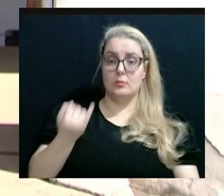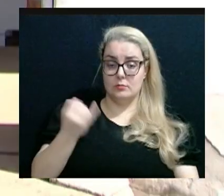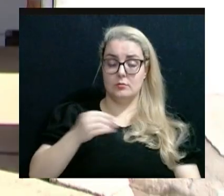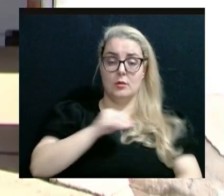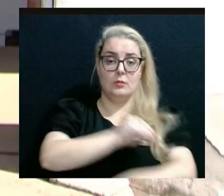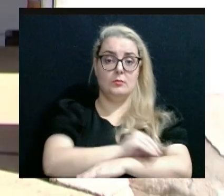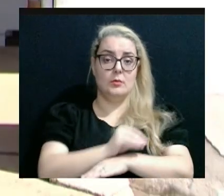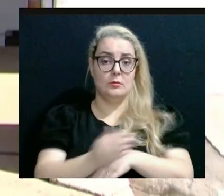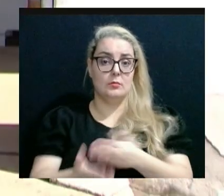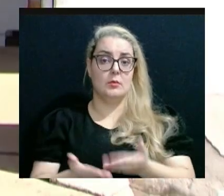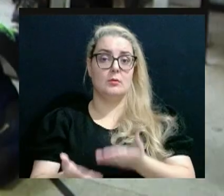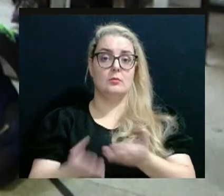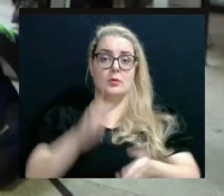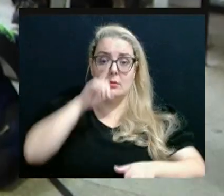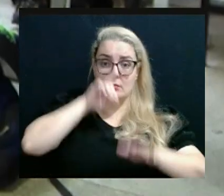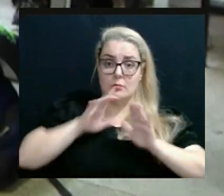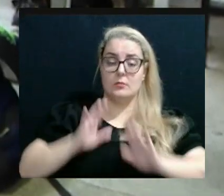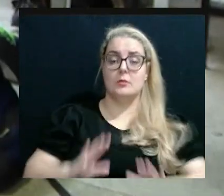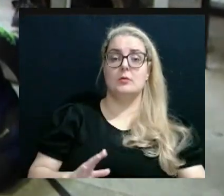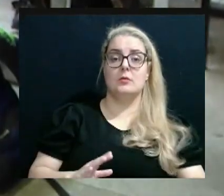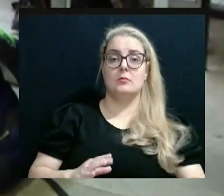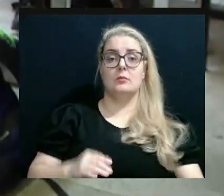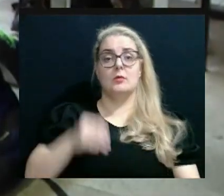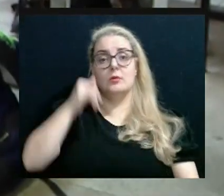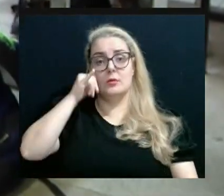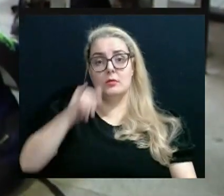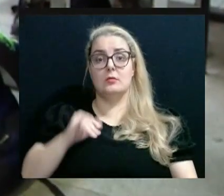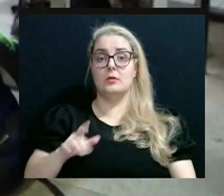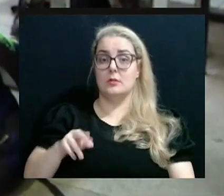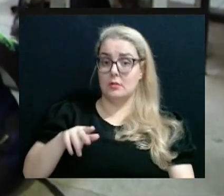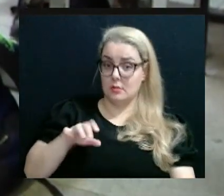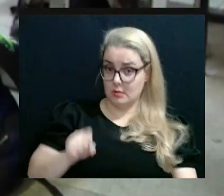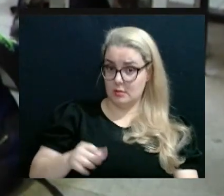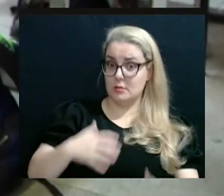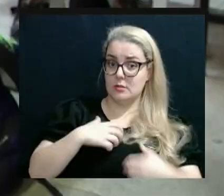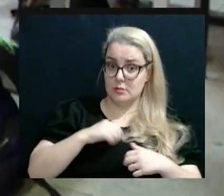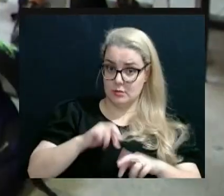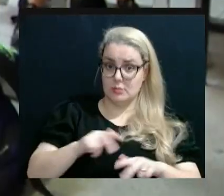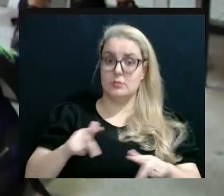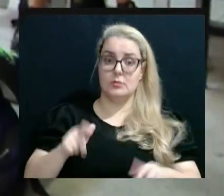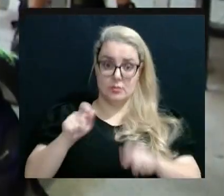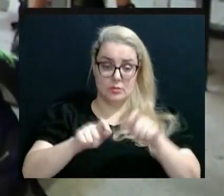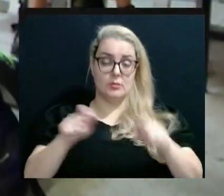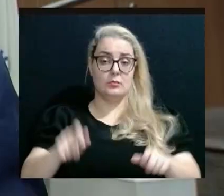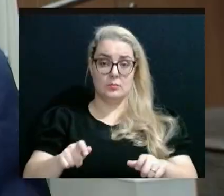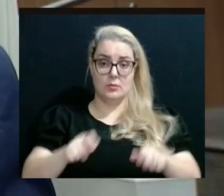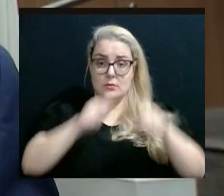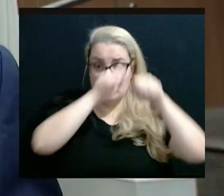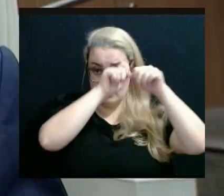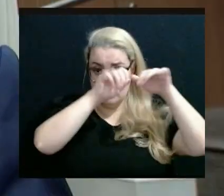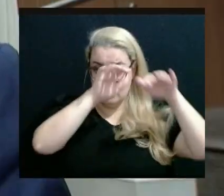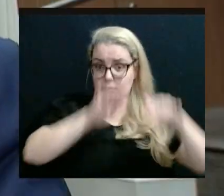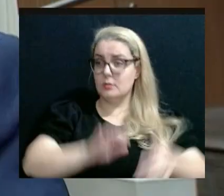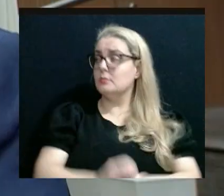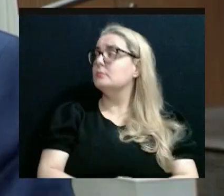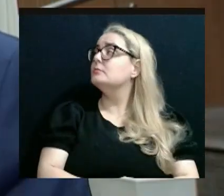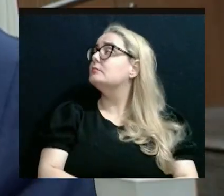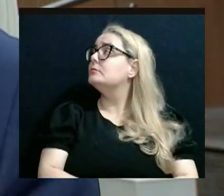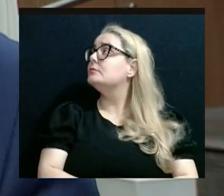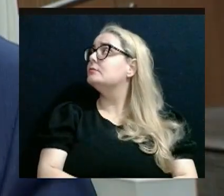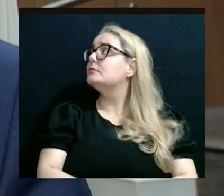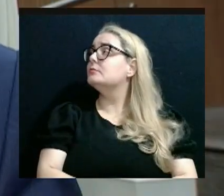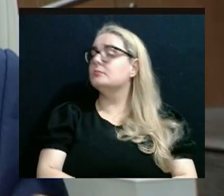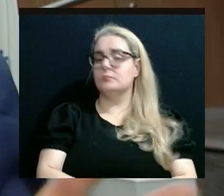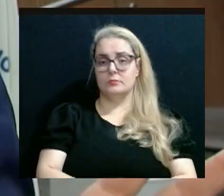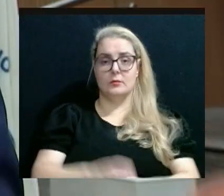que pode evitar desconforto e crises sensoriais em pessoas autistas. Às vezes precisa de